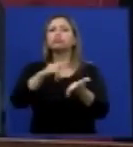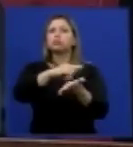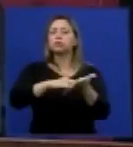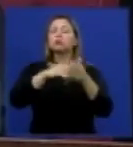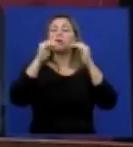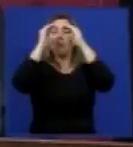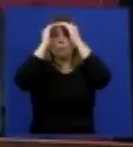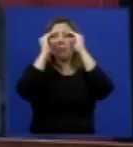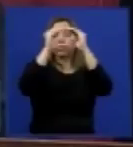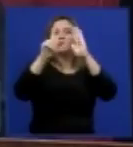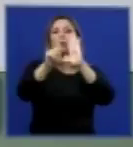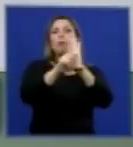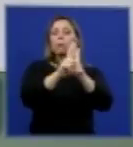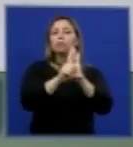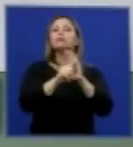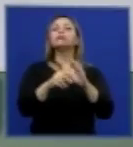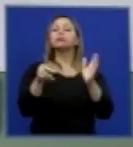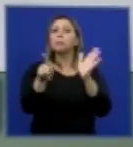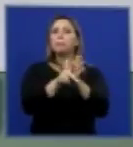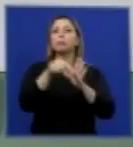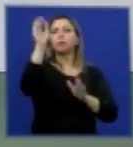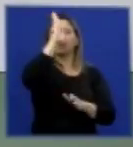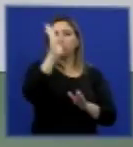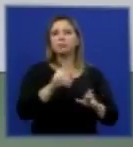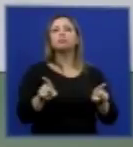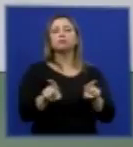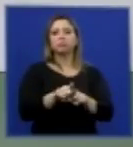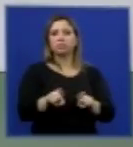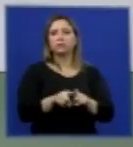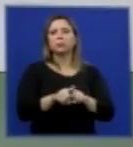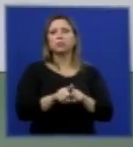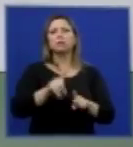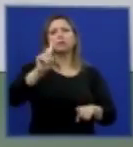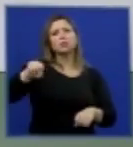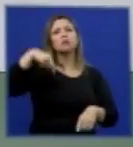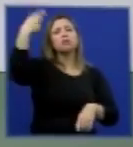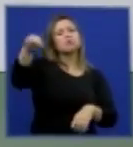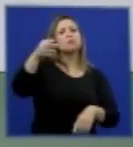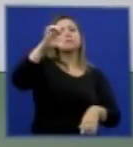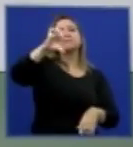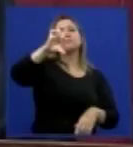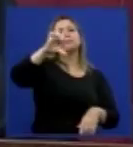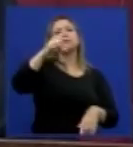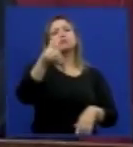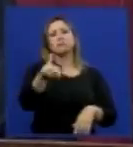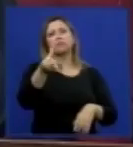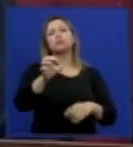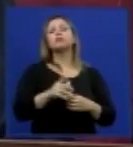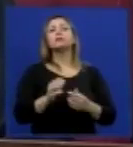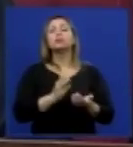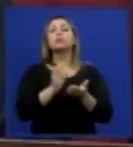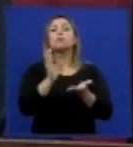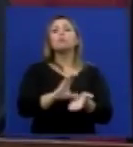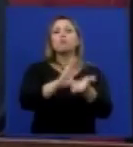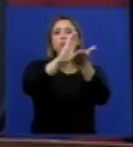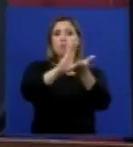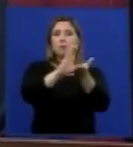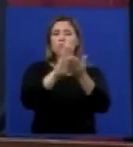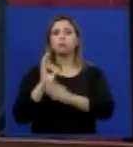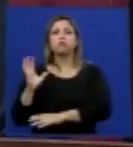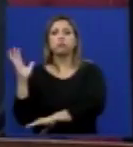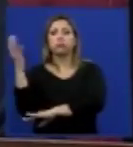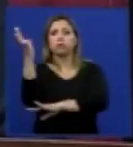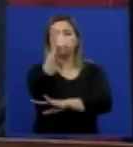lei interna no Brasil. Posteriormente, em 1996, o Conselho Nacional do Meio